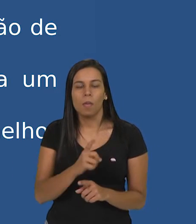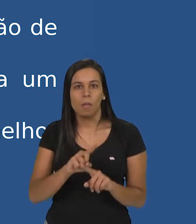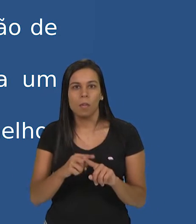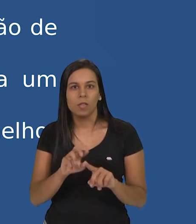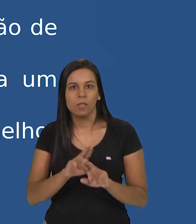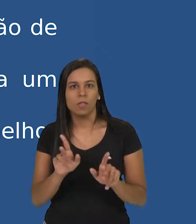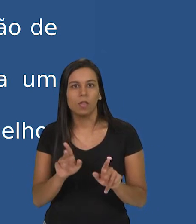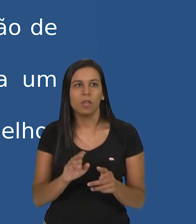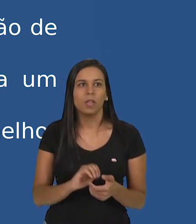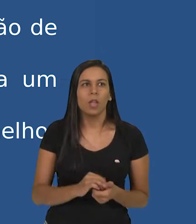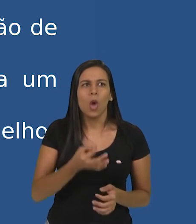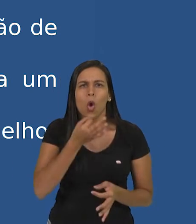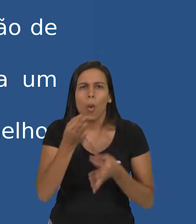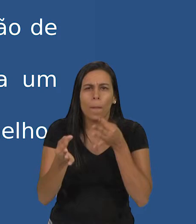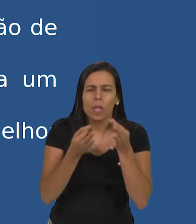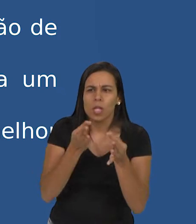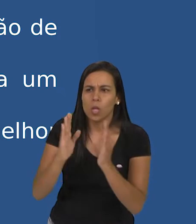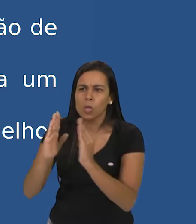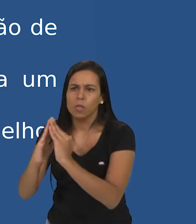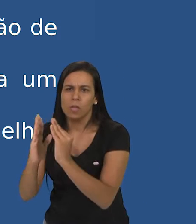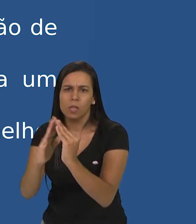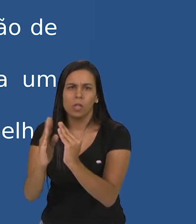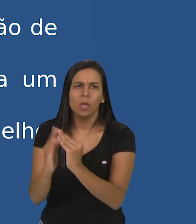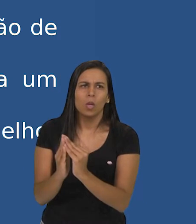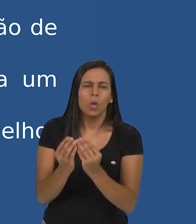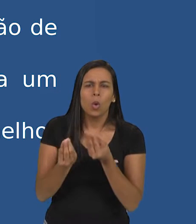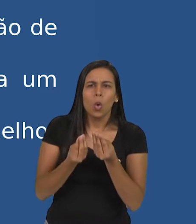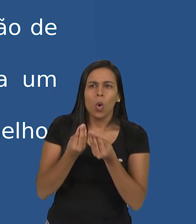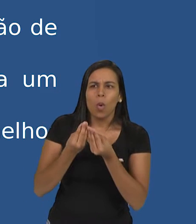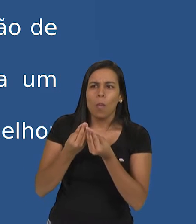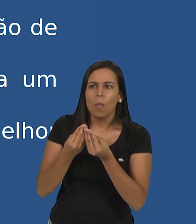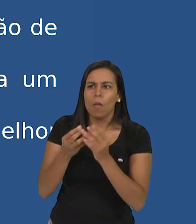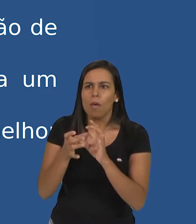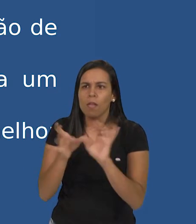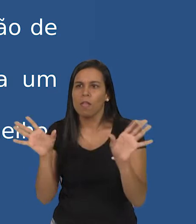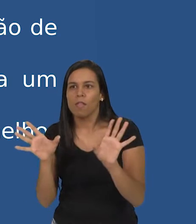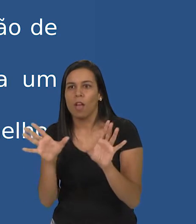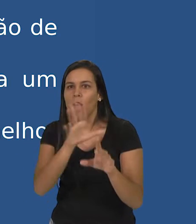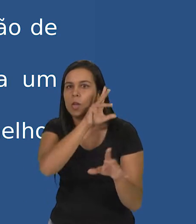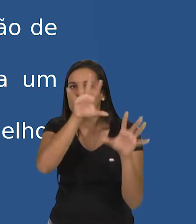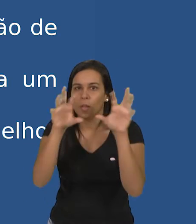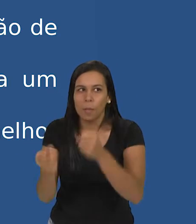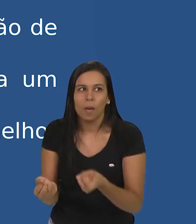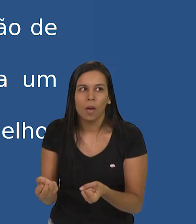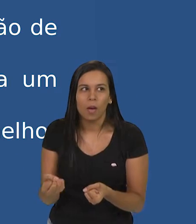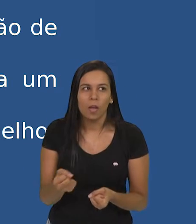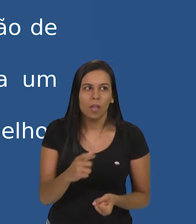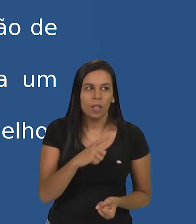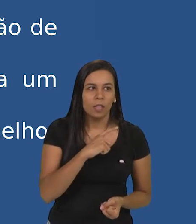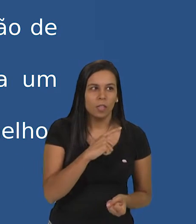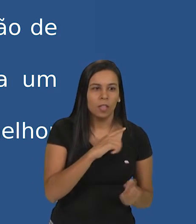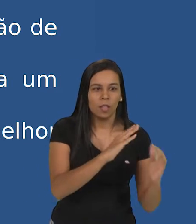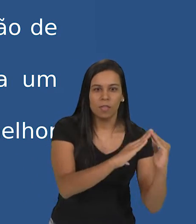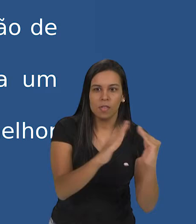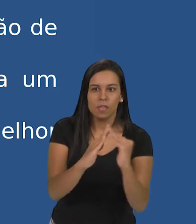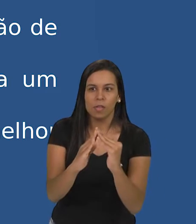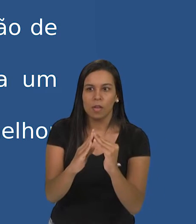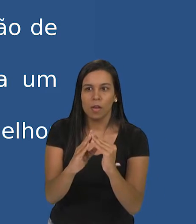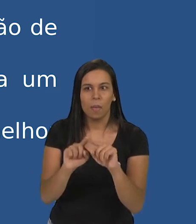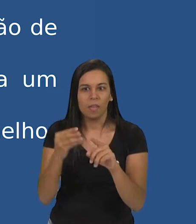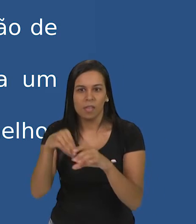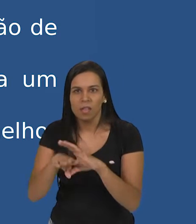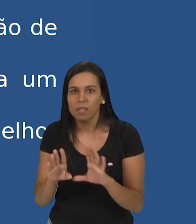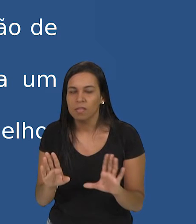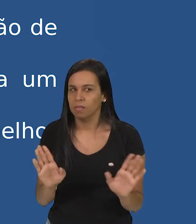A opinião dos vizinhos referente à forma de se livrar dos animais, até ele quer se livrar dos animais, tem vizinho na história, mas não é esse o aspecto cômico.